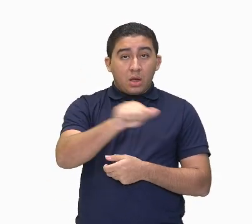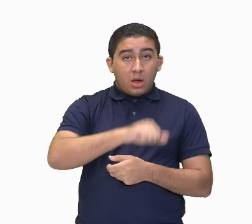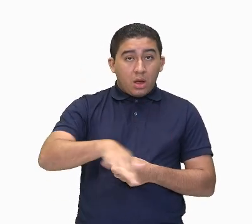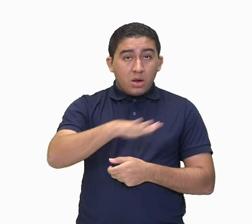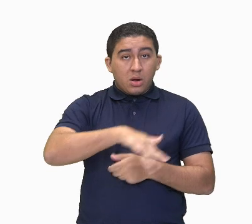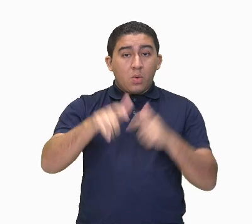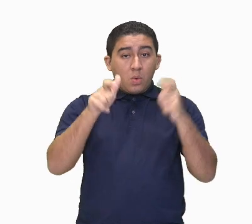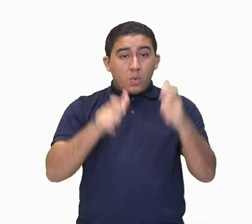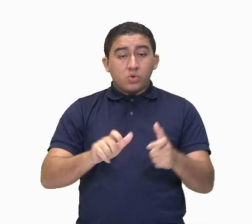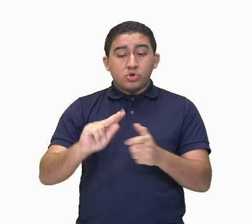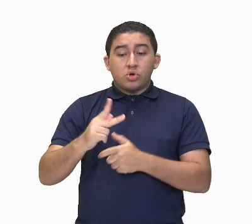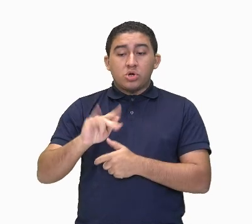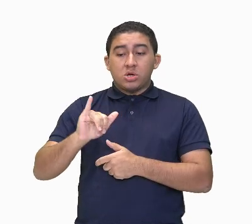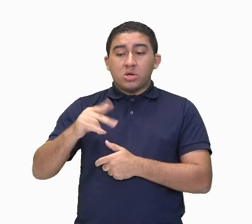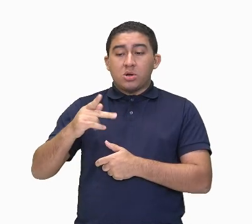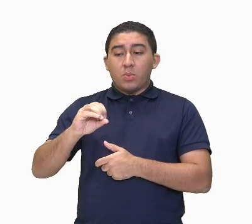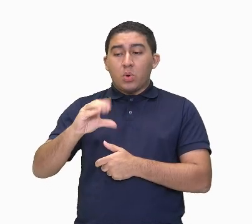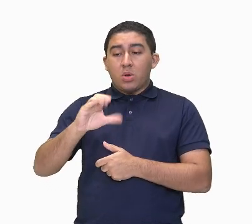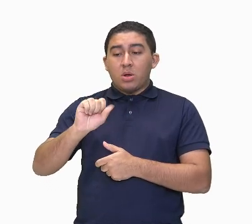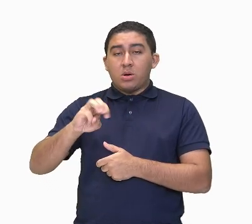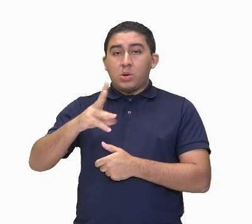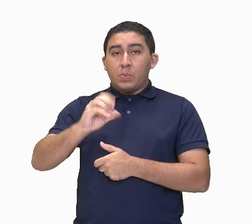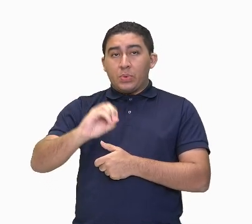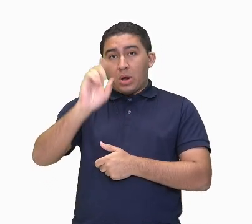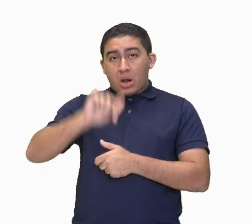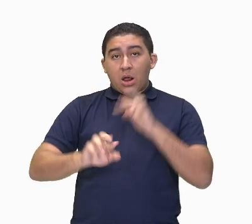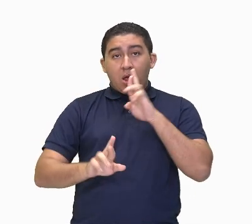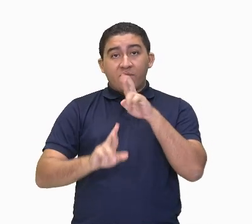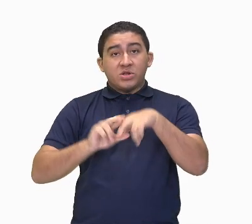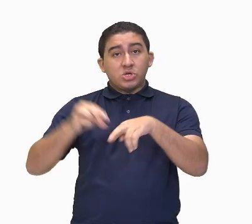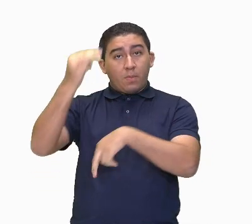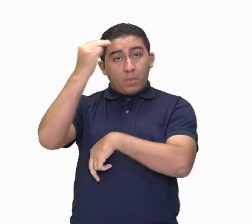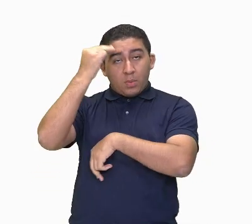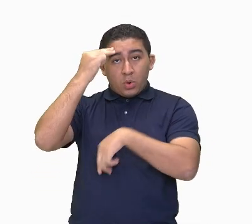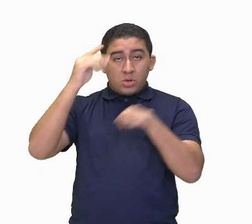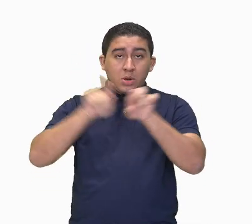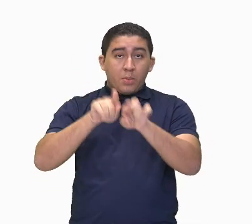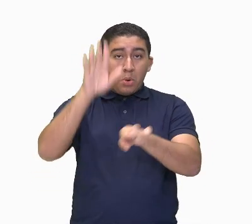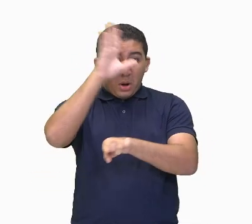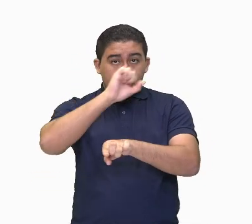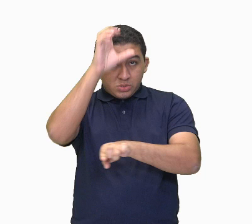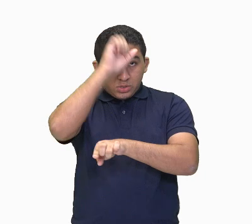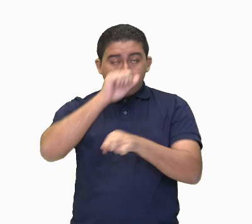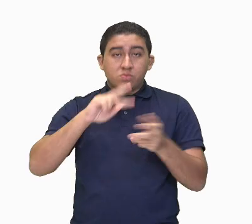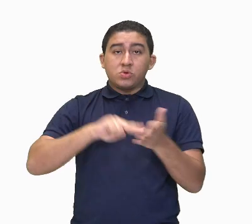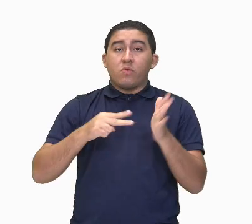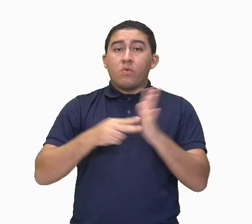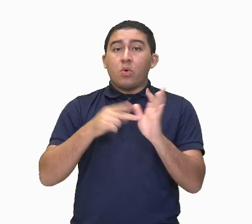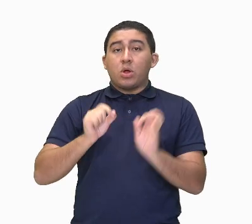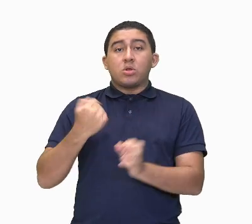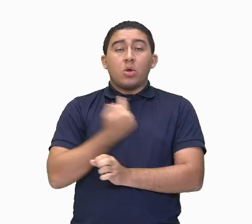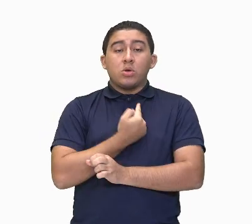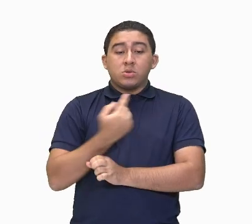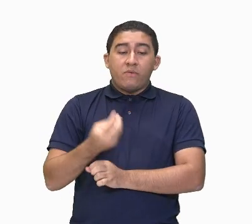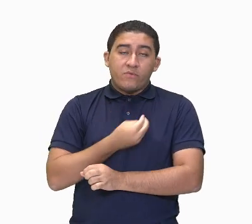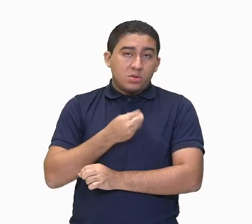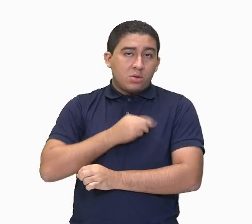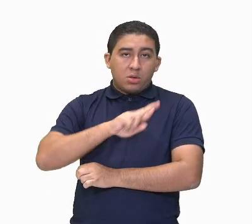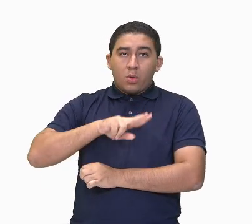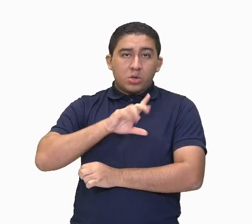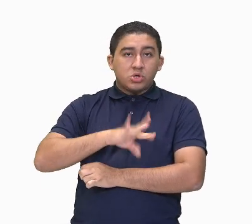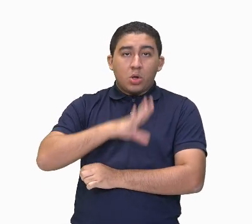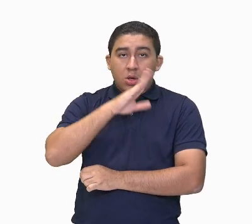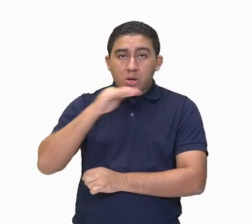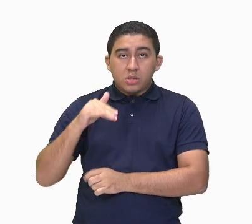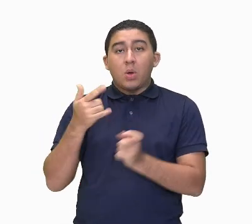do hipocampo que está relacionada à memória e ao aprendizado. Então, quer dizer que ao longo da nossa vida, não é somente quando a gente é criança que a gente